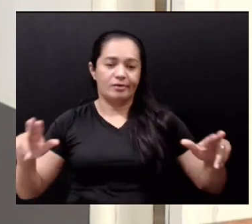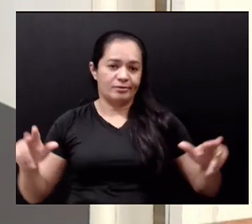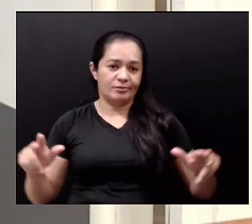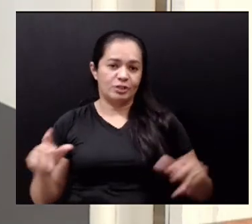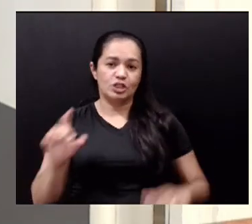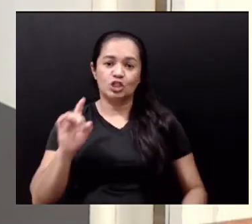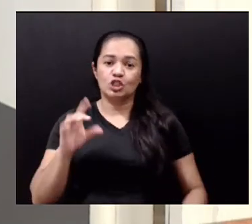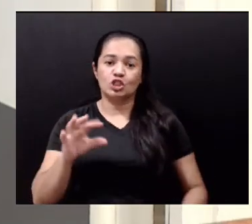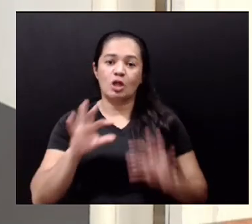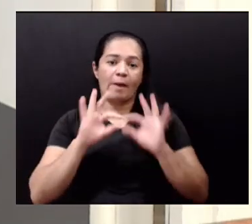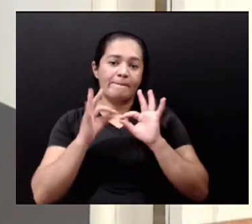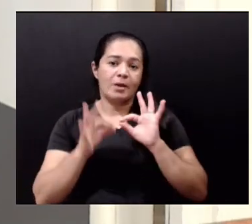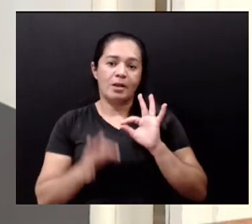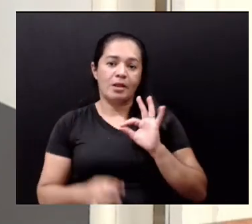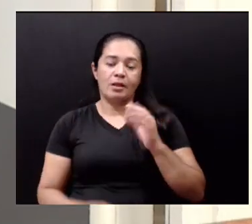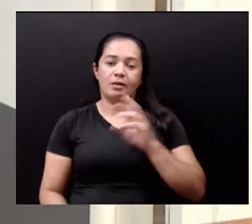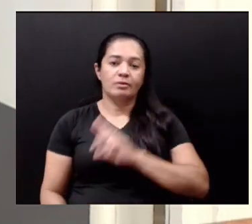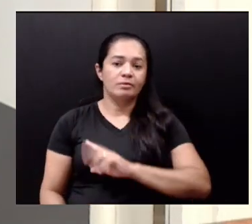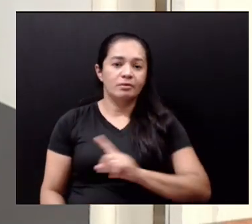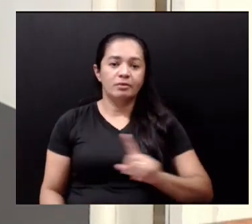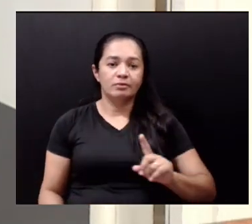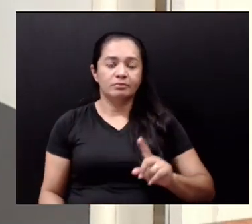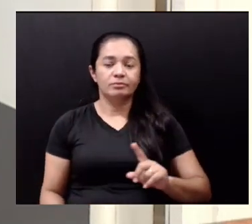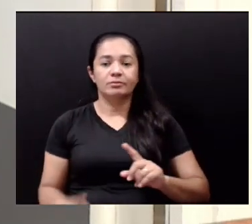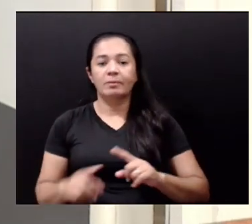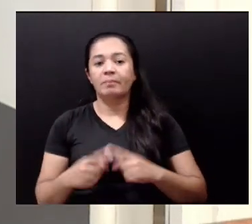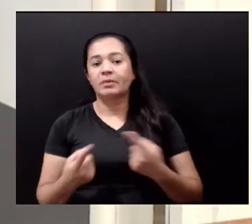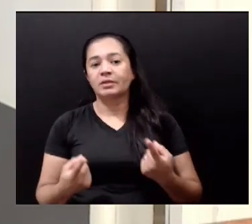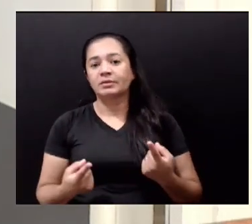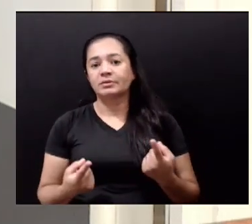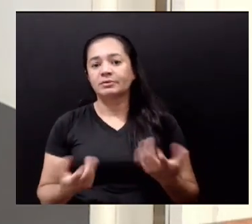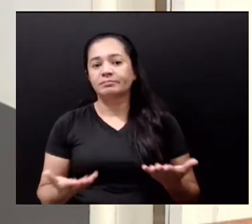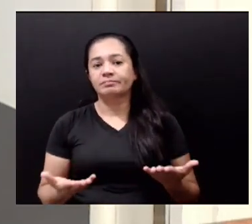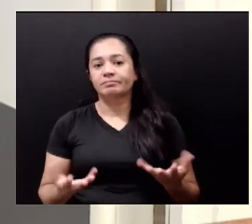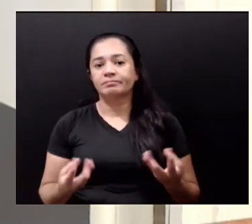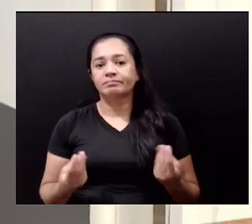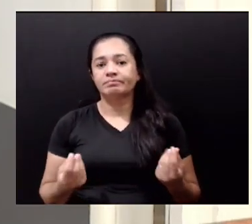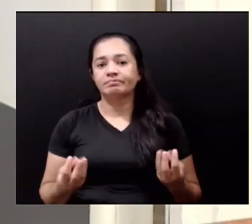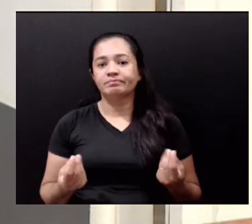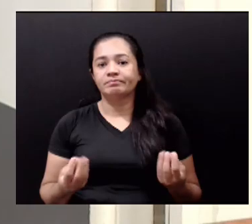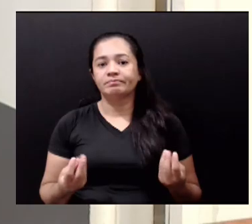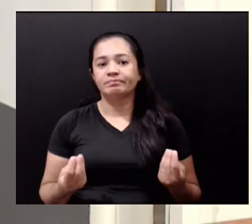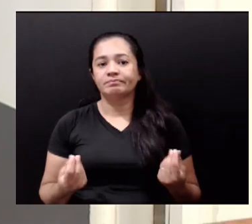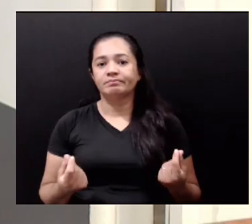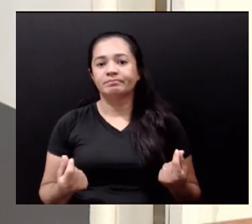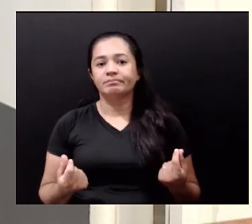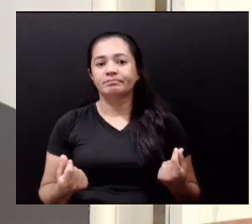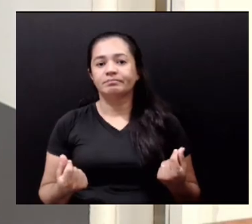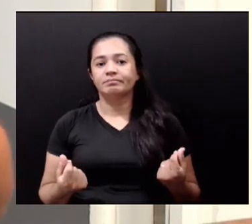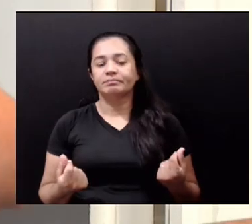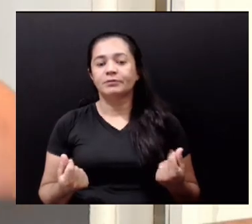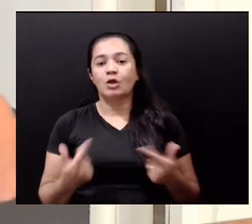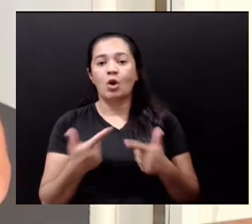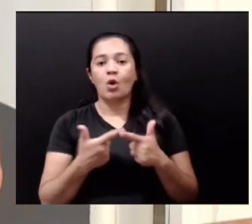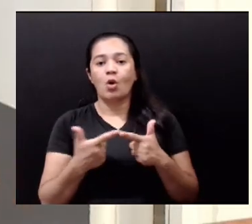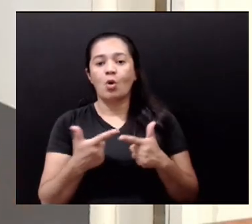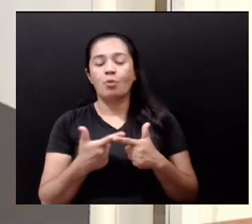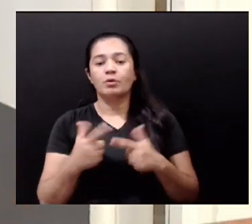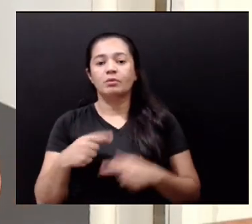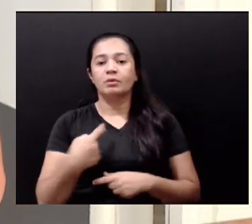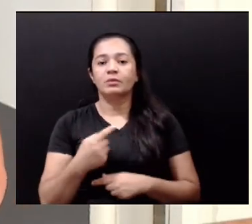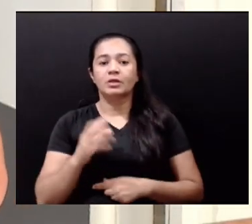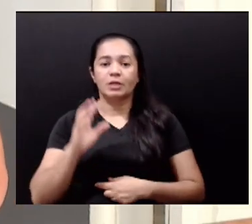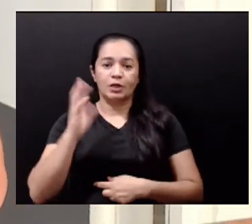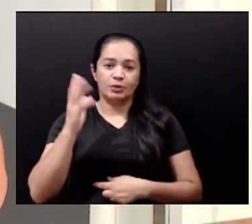descolado, e que isso implica, inclusive, de um dos problemas que a gente enfrenta na execução dessas